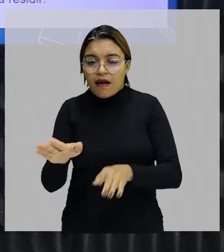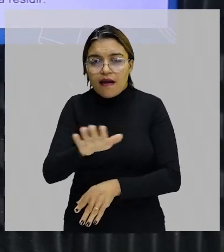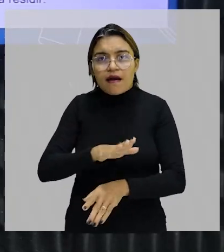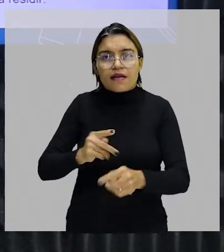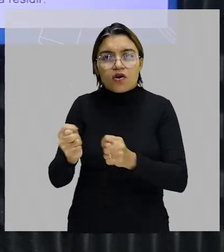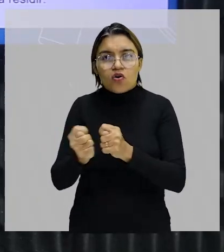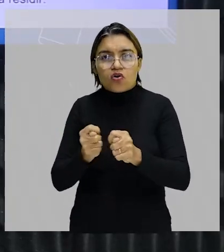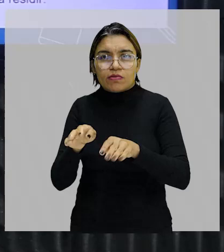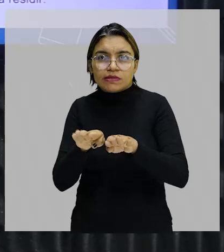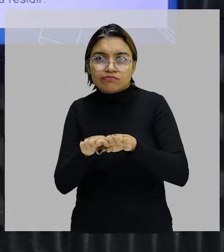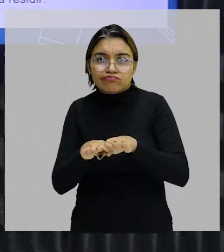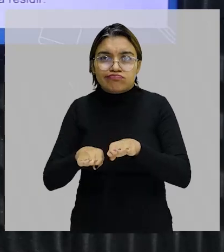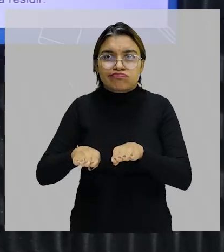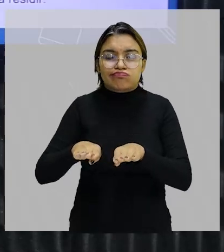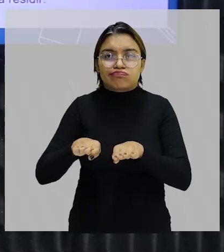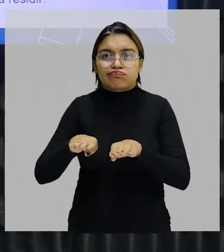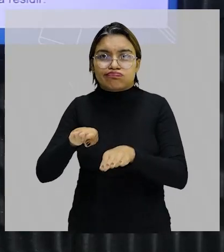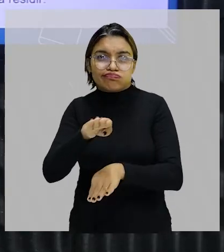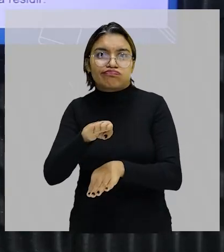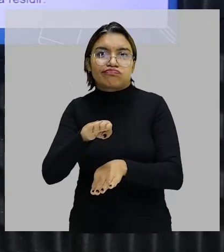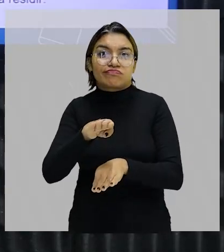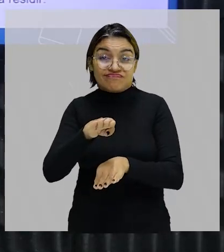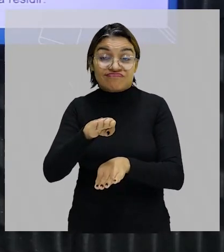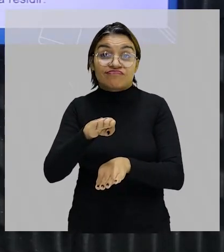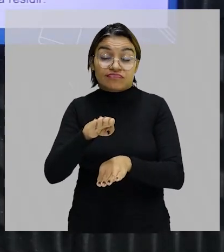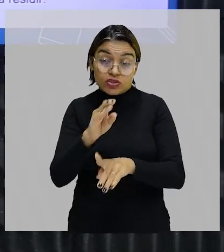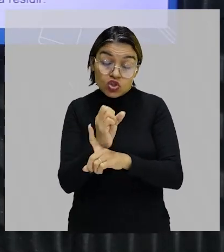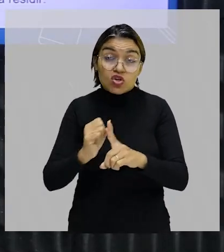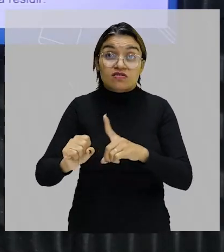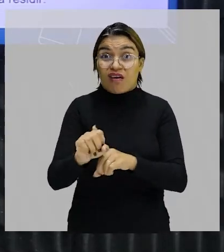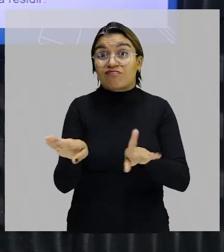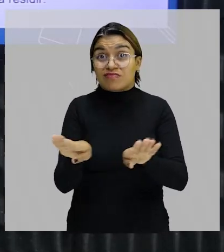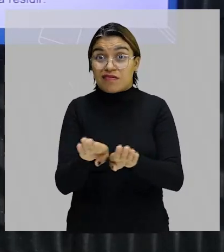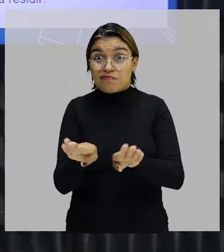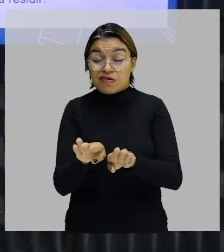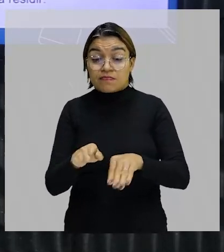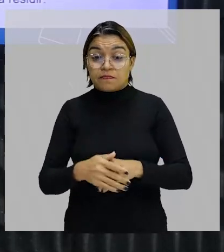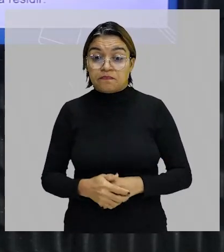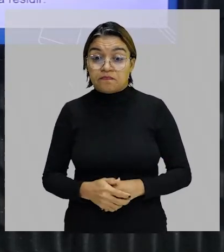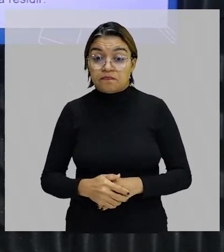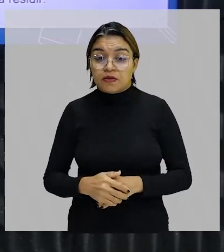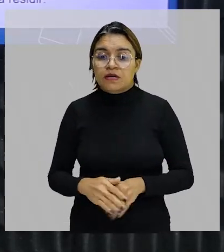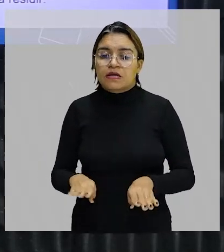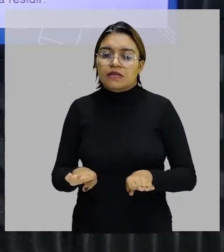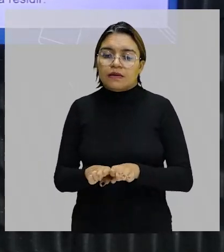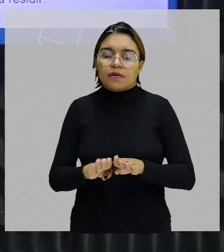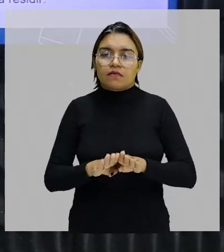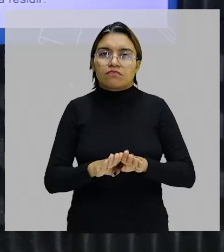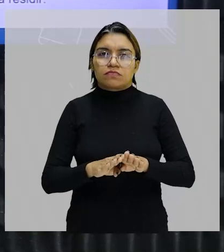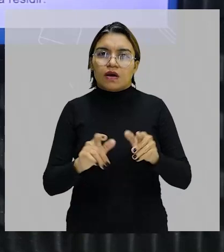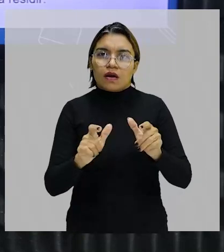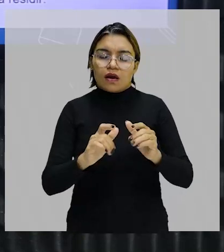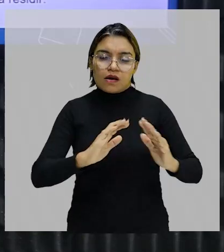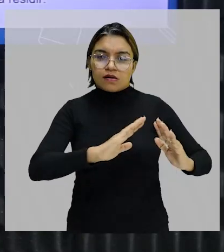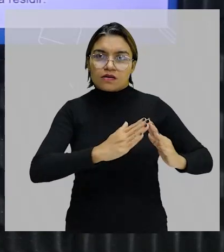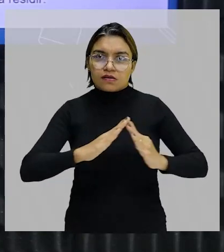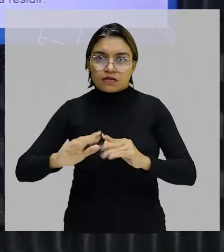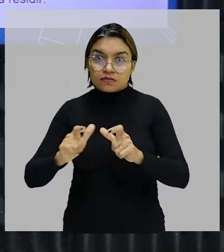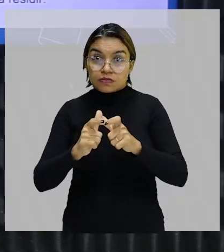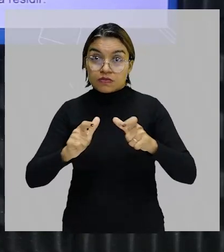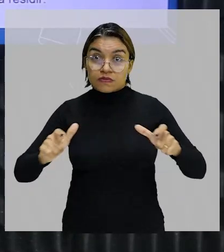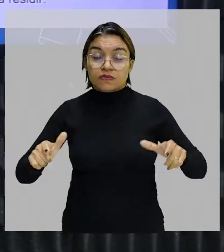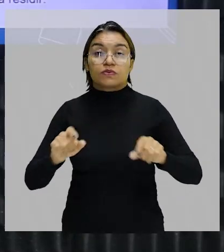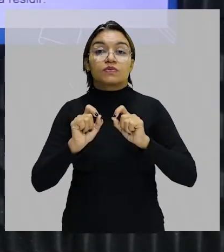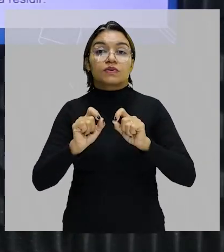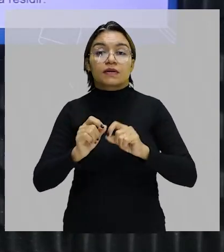grande desigualdade social, tá certo? O processo de favelização, galera, ele está diretamente aí atrelado,